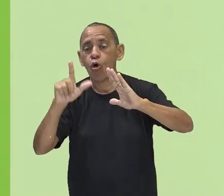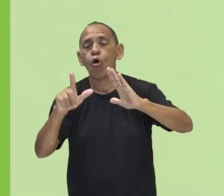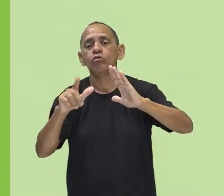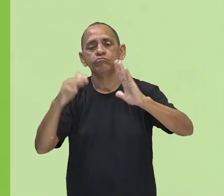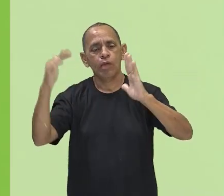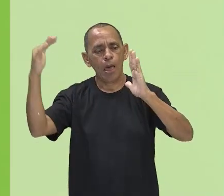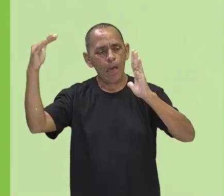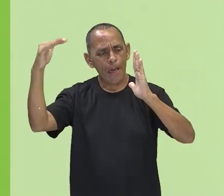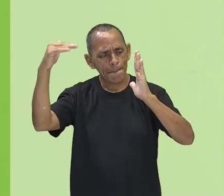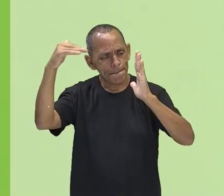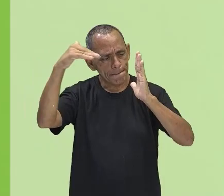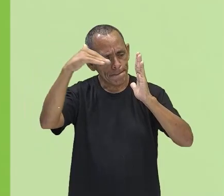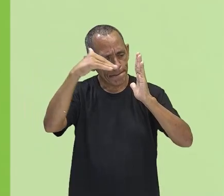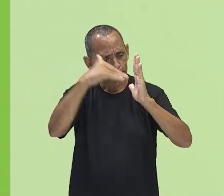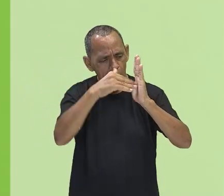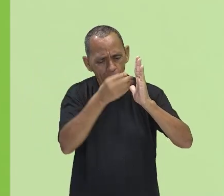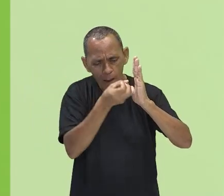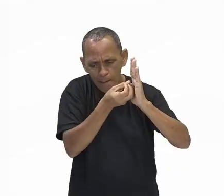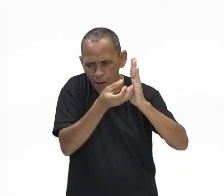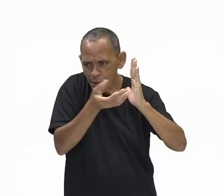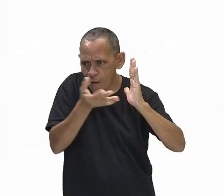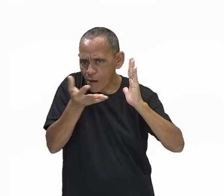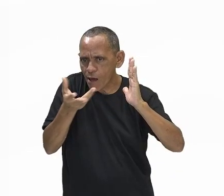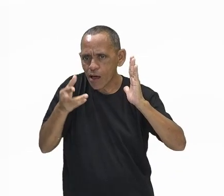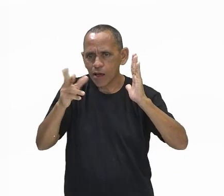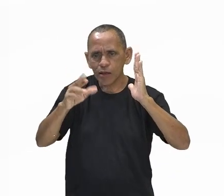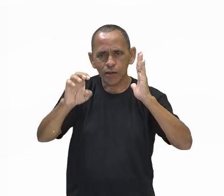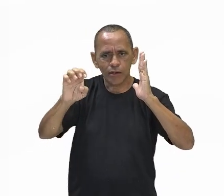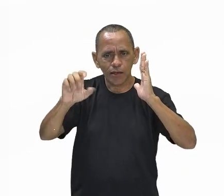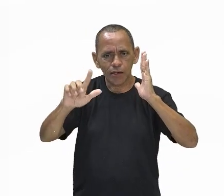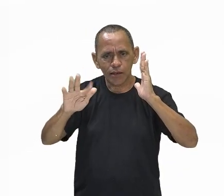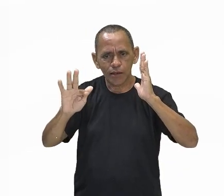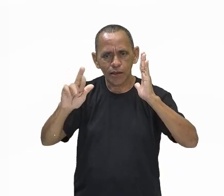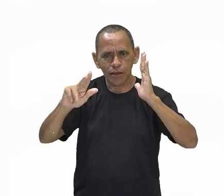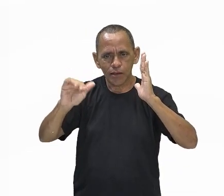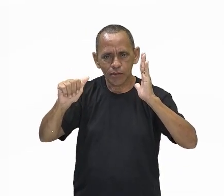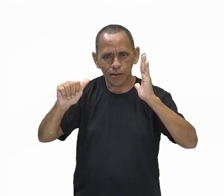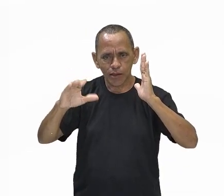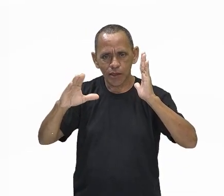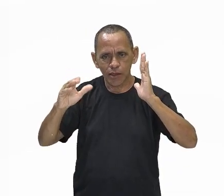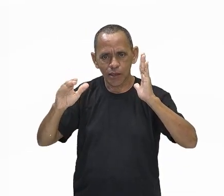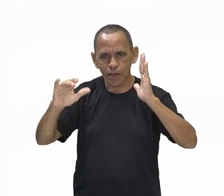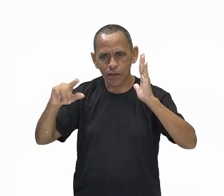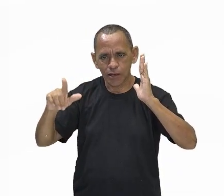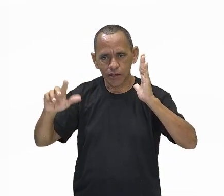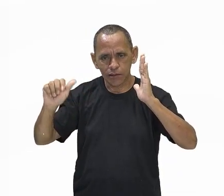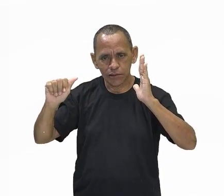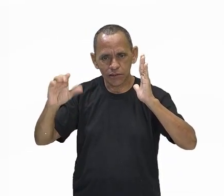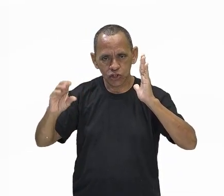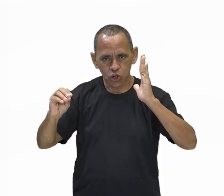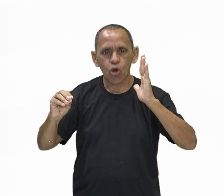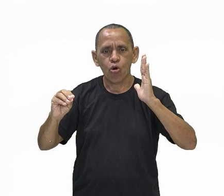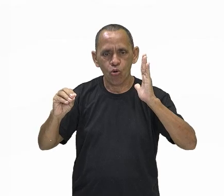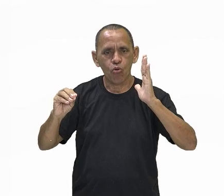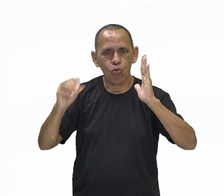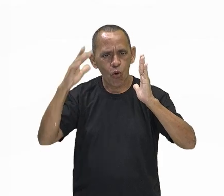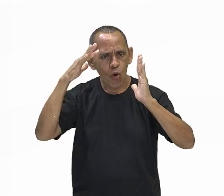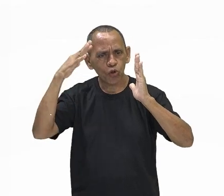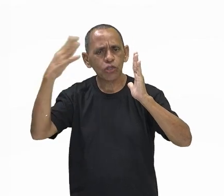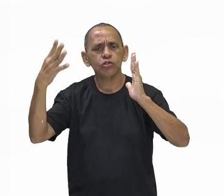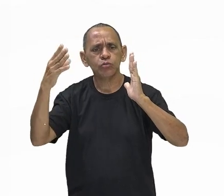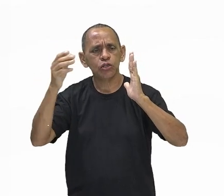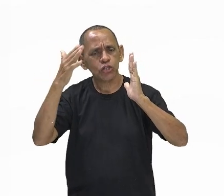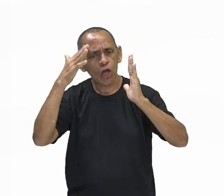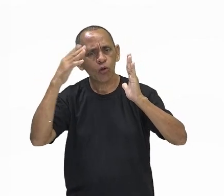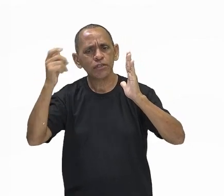E o que é o fenômeno da refração da luz? Olha só. A refração da luz é um fenômeno óptico que ocorre com a luz quando